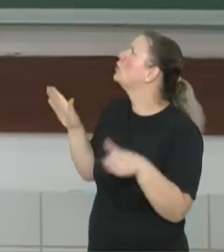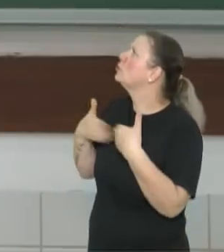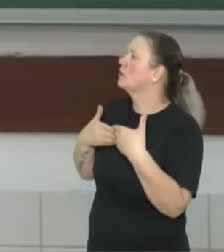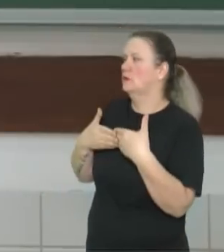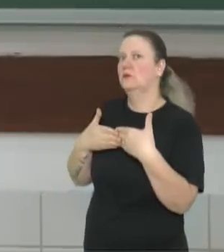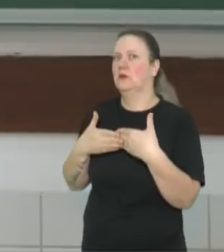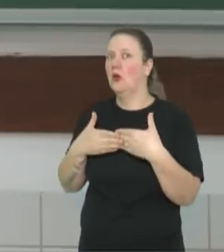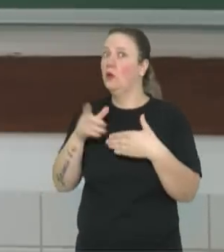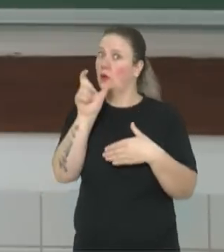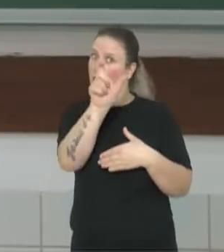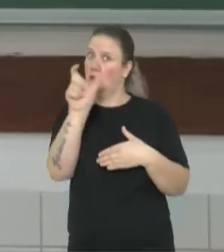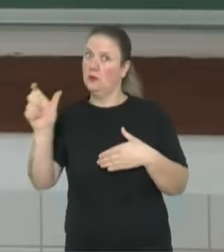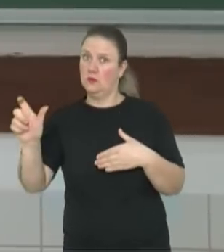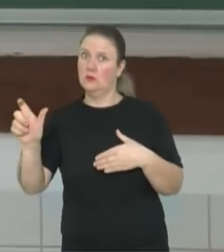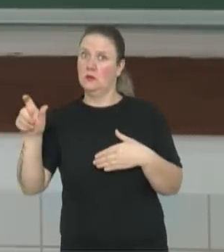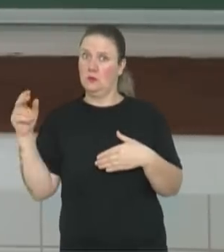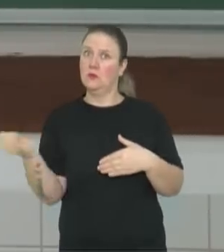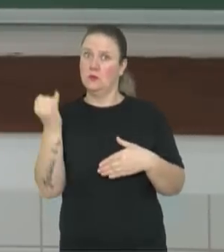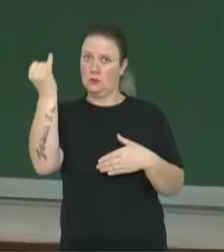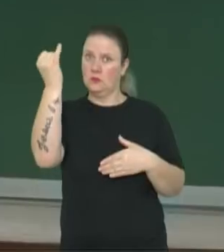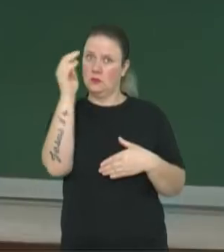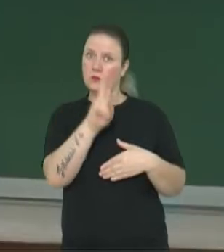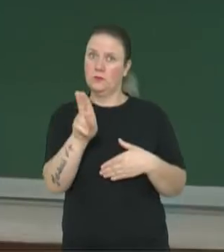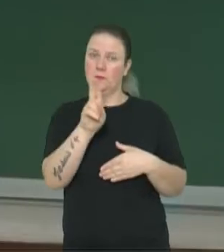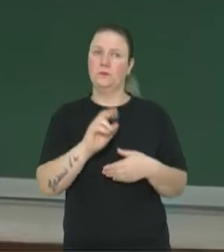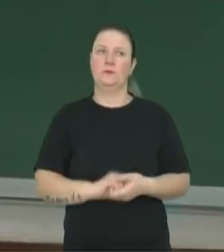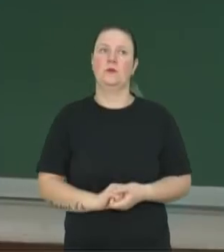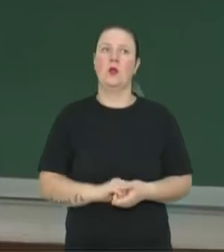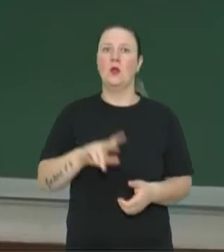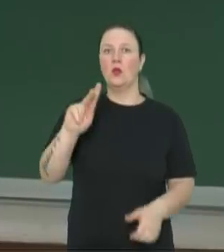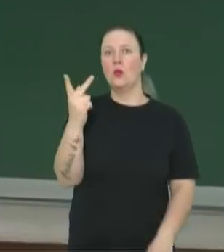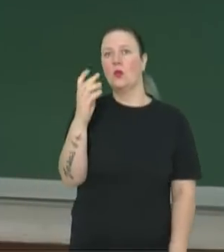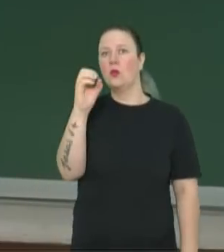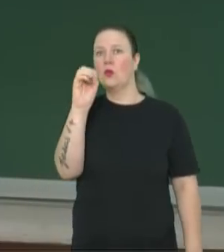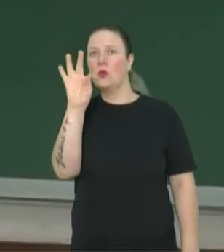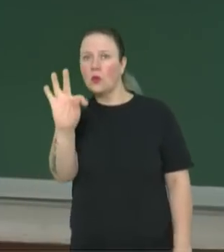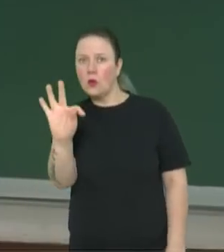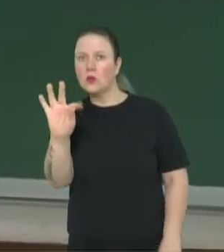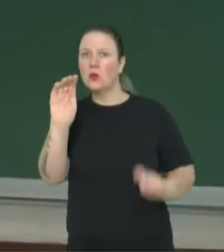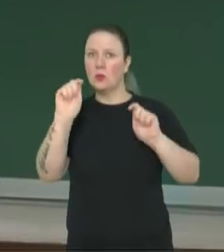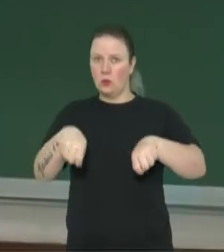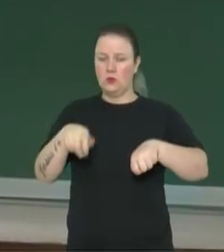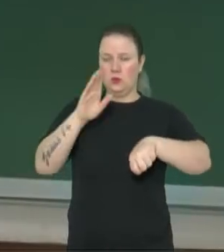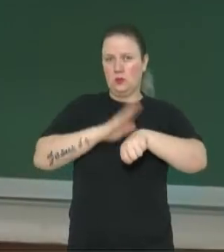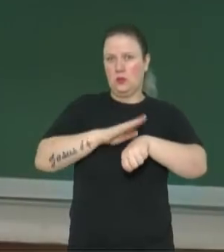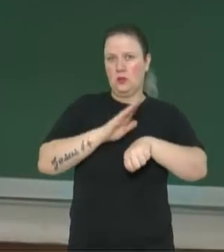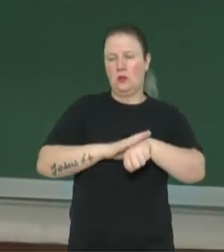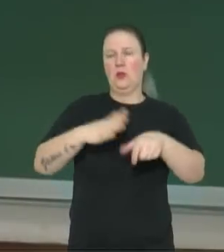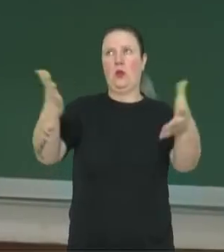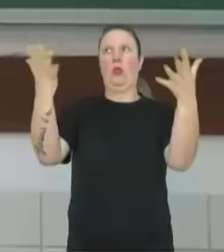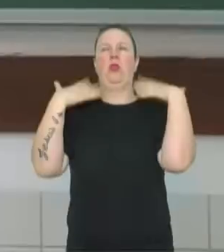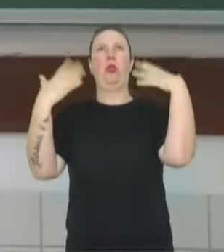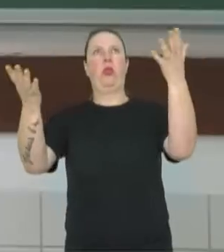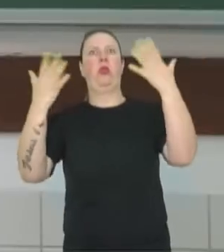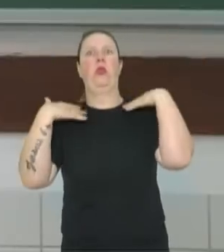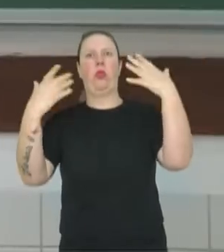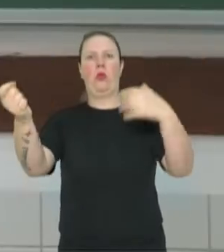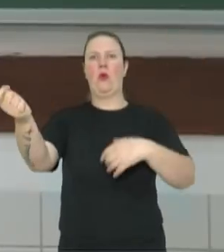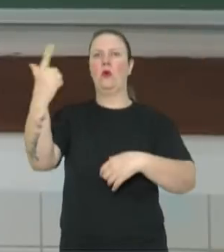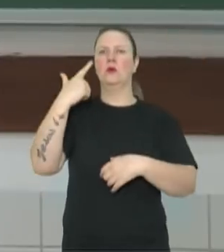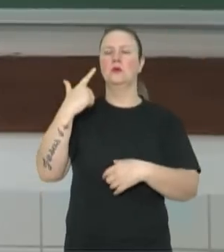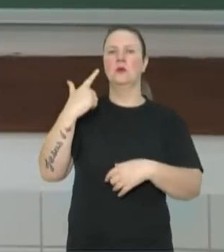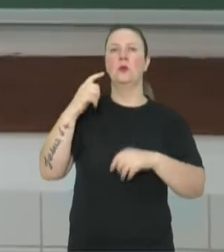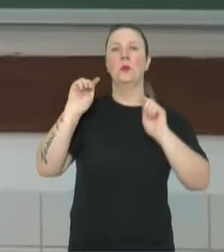outra tradução também. E hot? Hot pode ser para o tempo, né? Hoje está muito quente, então